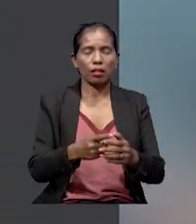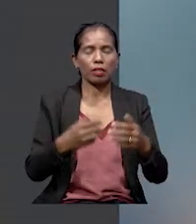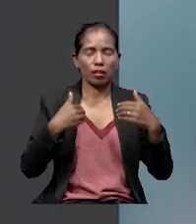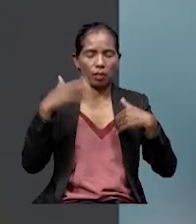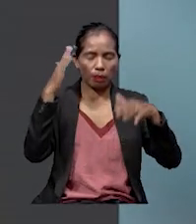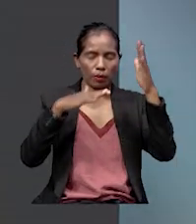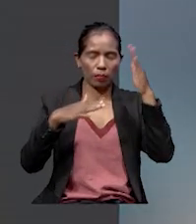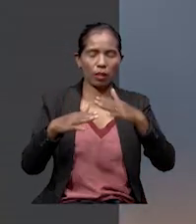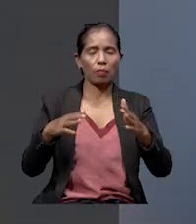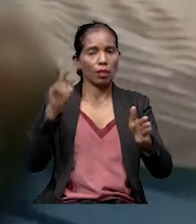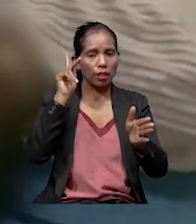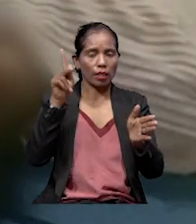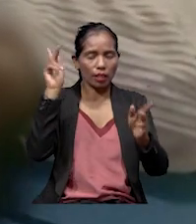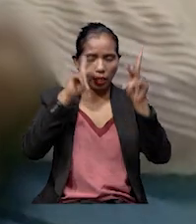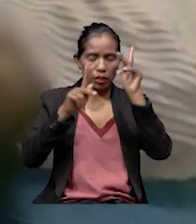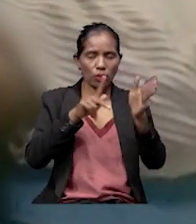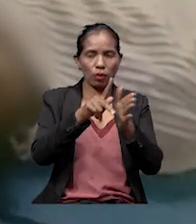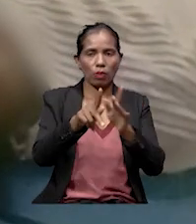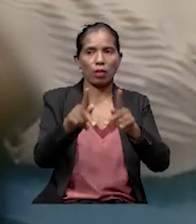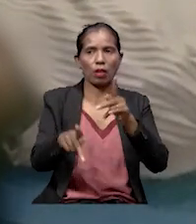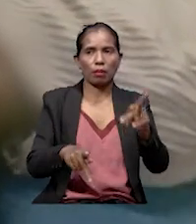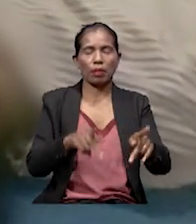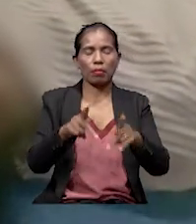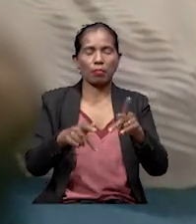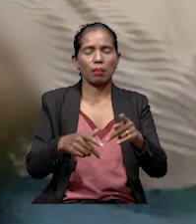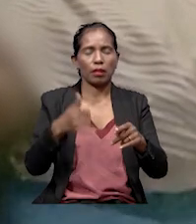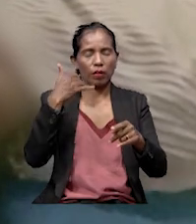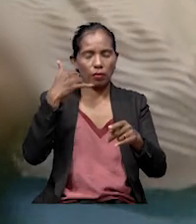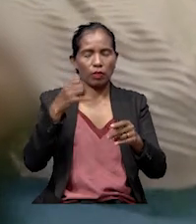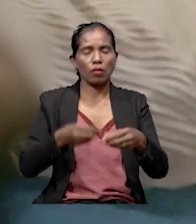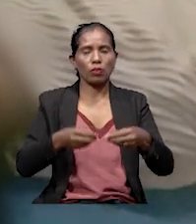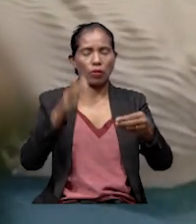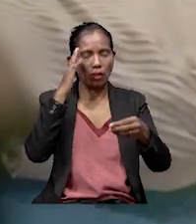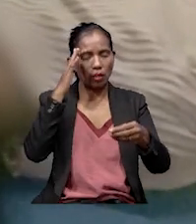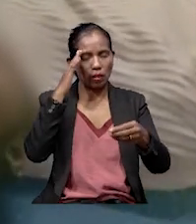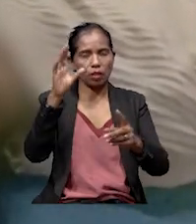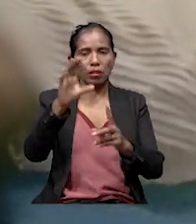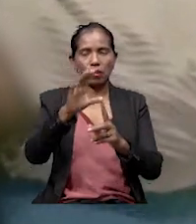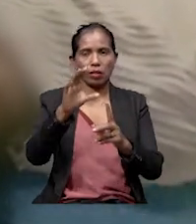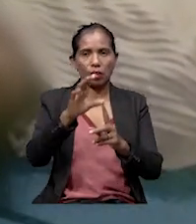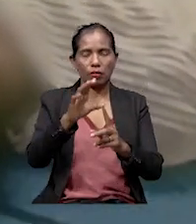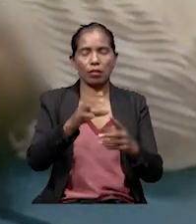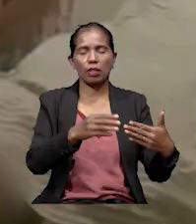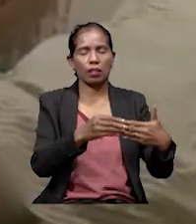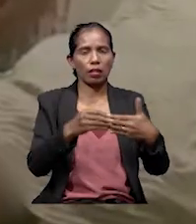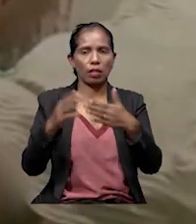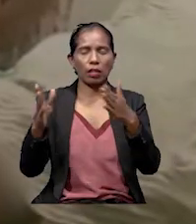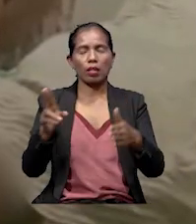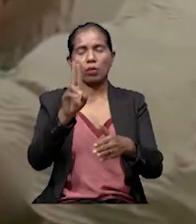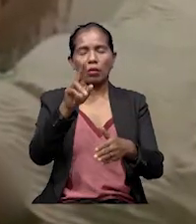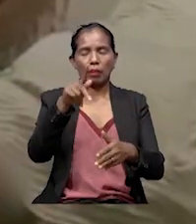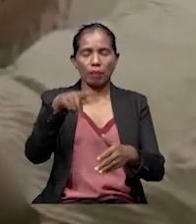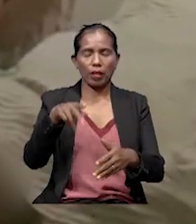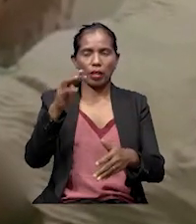caso homicídio e a sua Loro, se dá um bar a contactar-lhe, o anuncata, comandante refere, se lidera hela o PM, russo